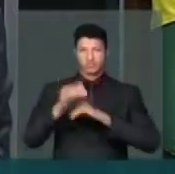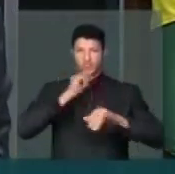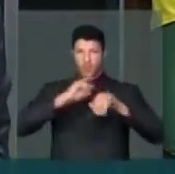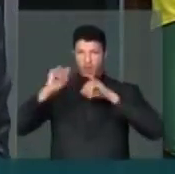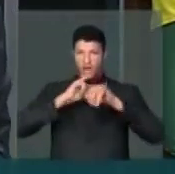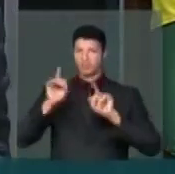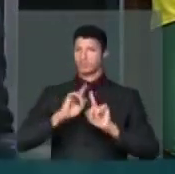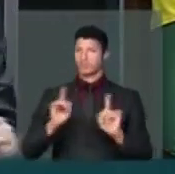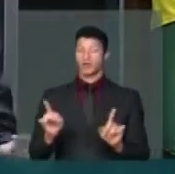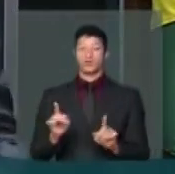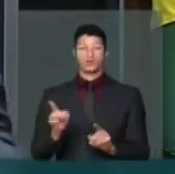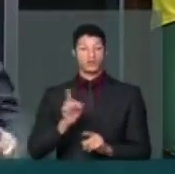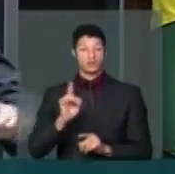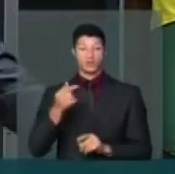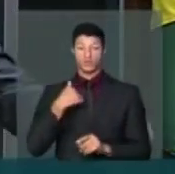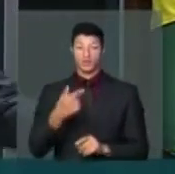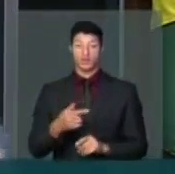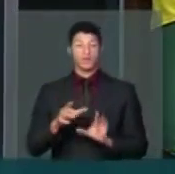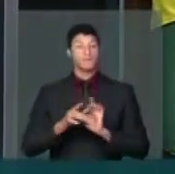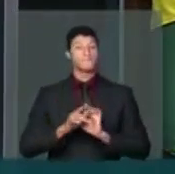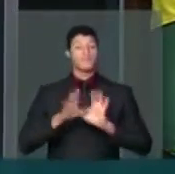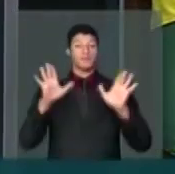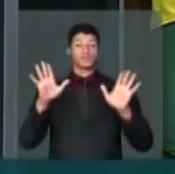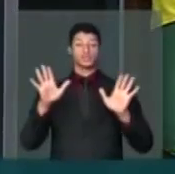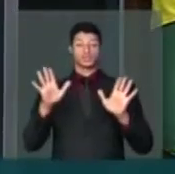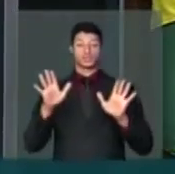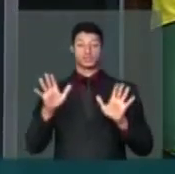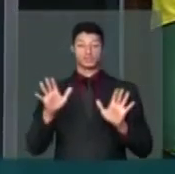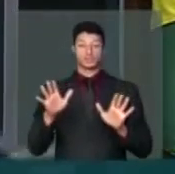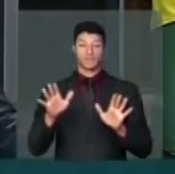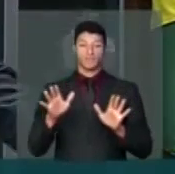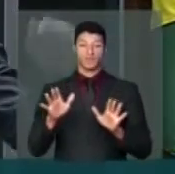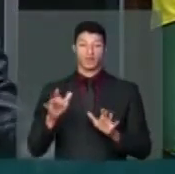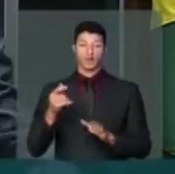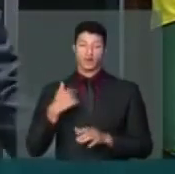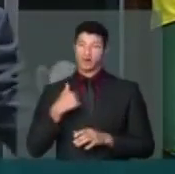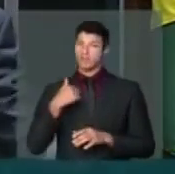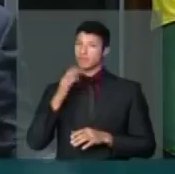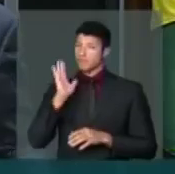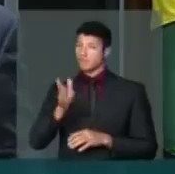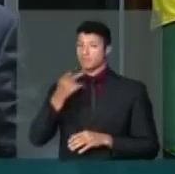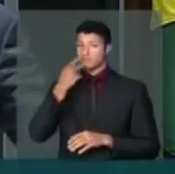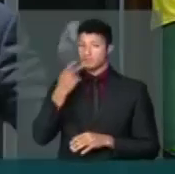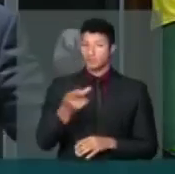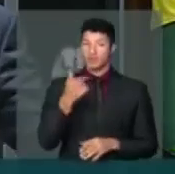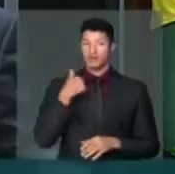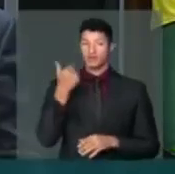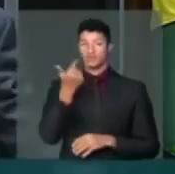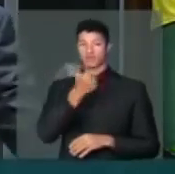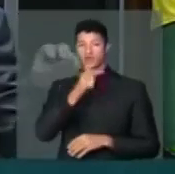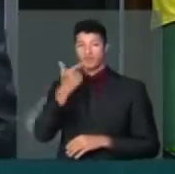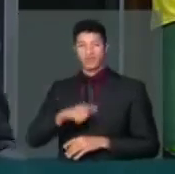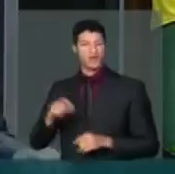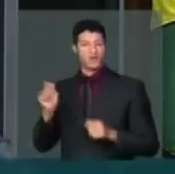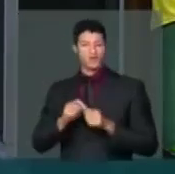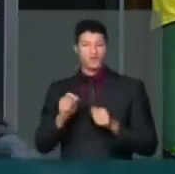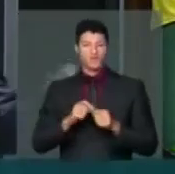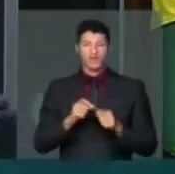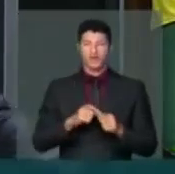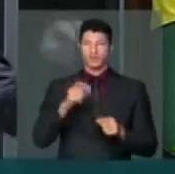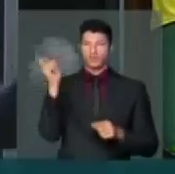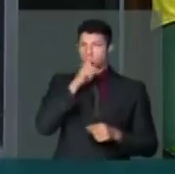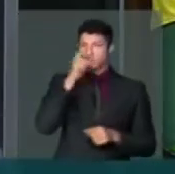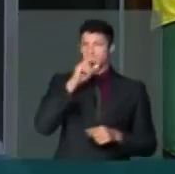divulgada. Não fui eu que permiti. Eu já disse e repito, eu não tenho feito